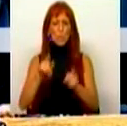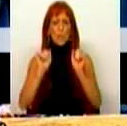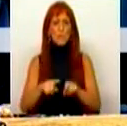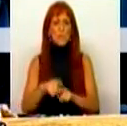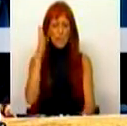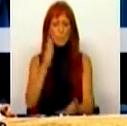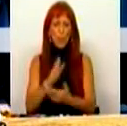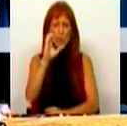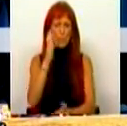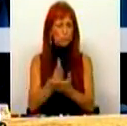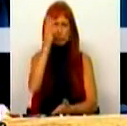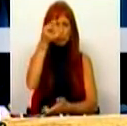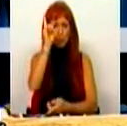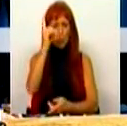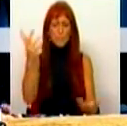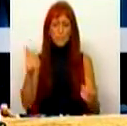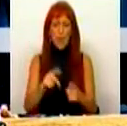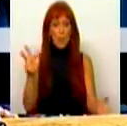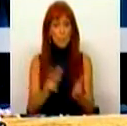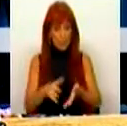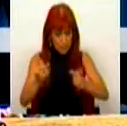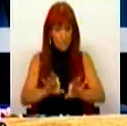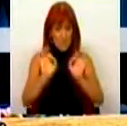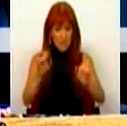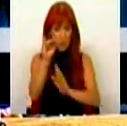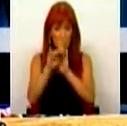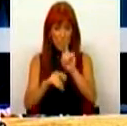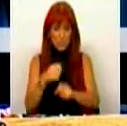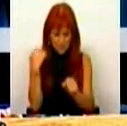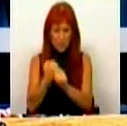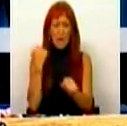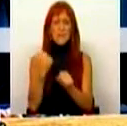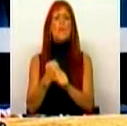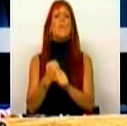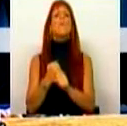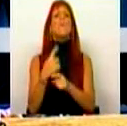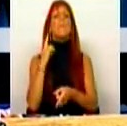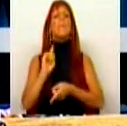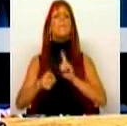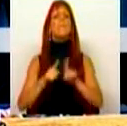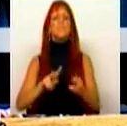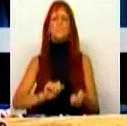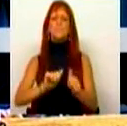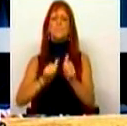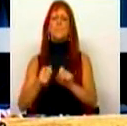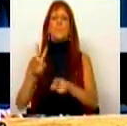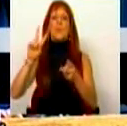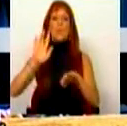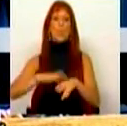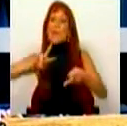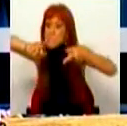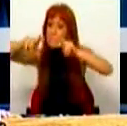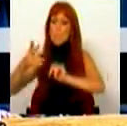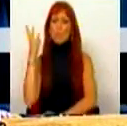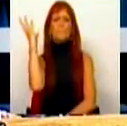a neutralidade carbónica. Aprovámos também o programa de ação para a adaptação às alterações